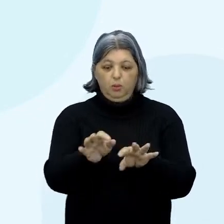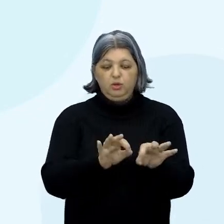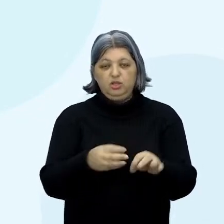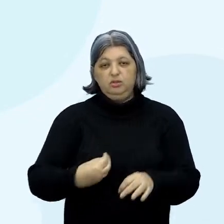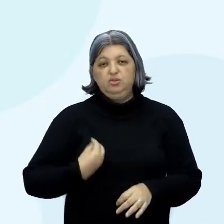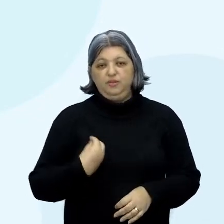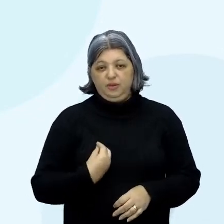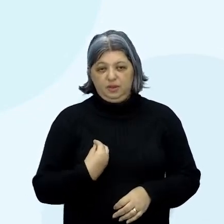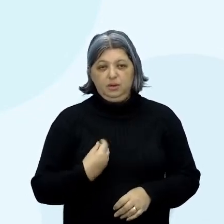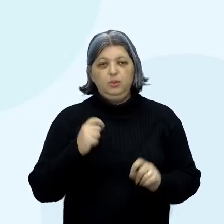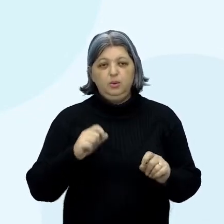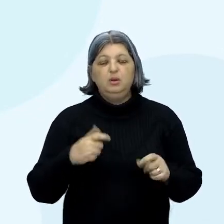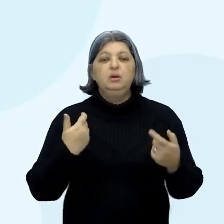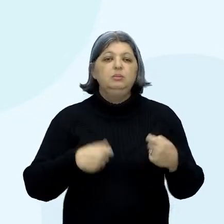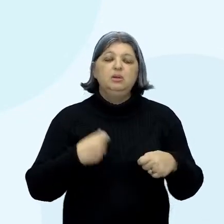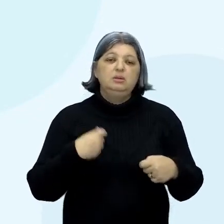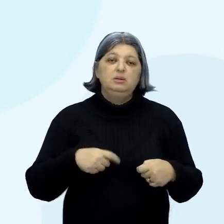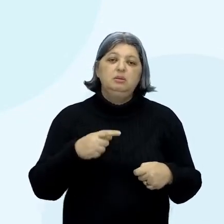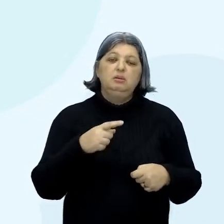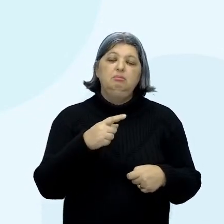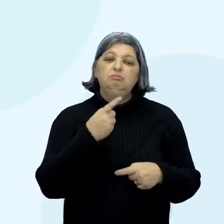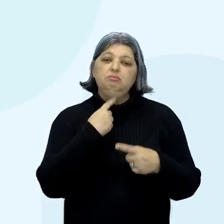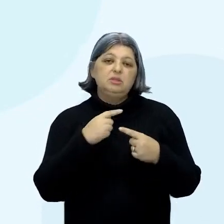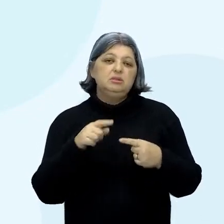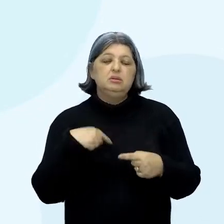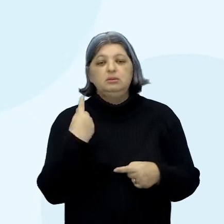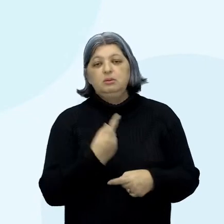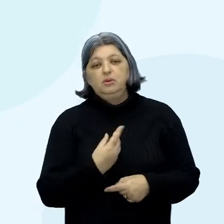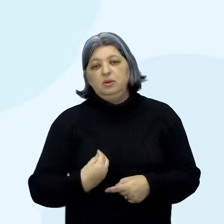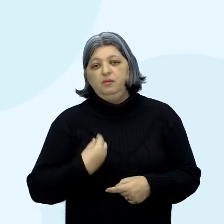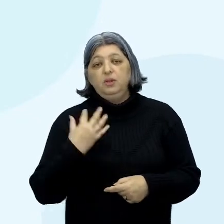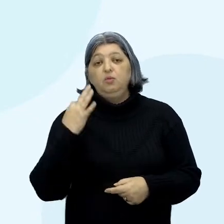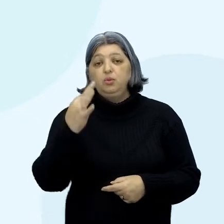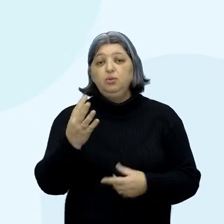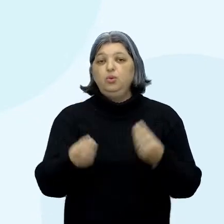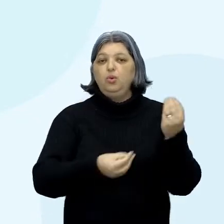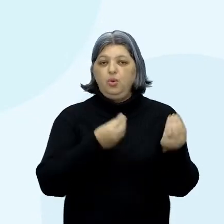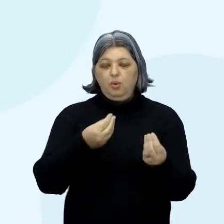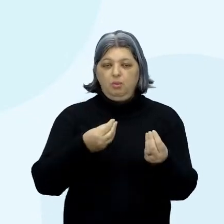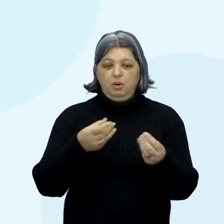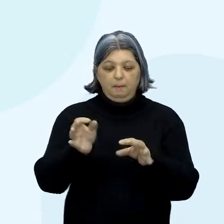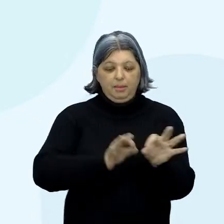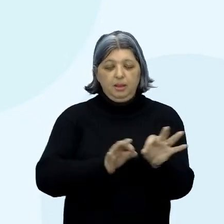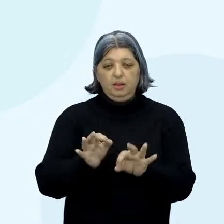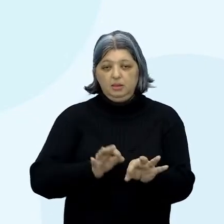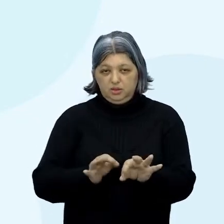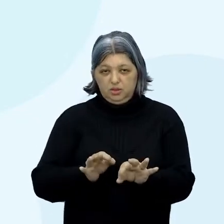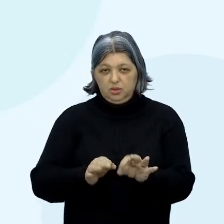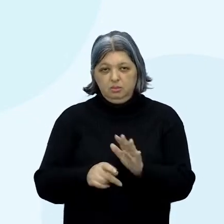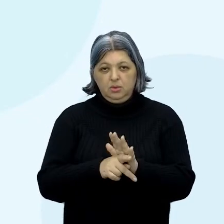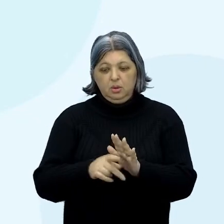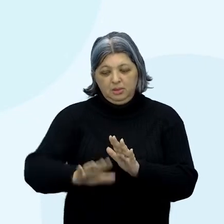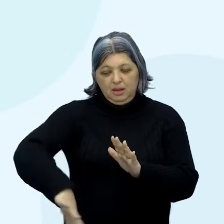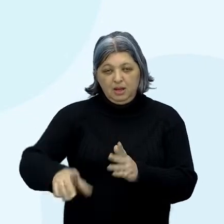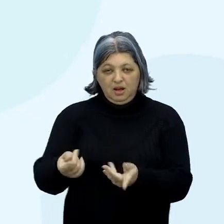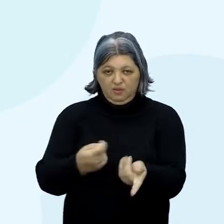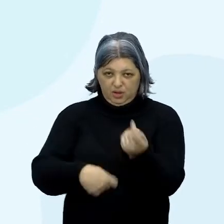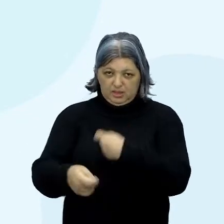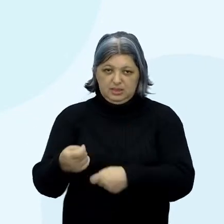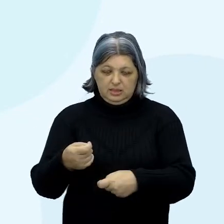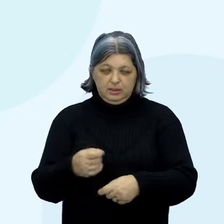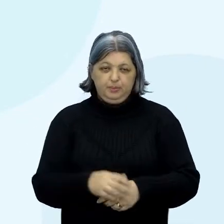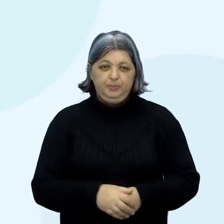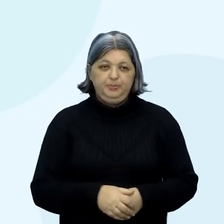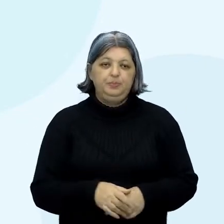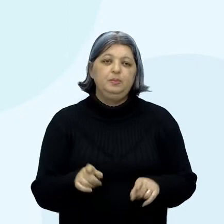de vida. O que a gente quer para a nossa vida. Certo. Como que a gente vai construir isso com os aspectos financeiros.